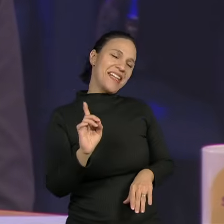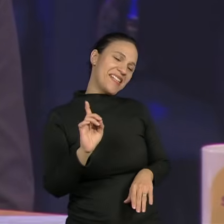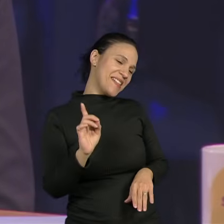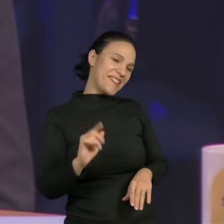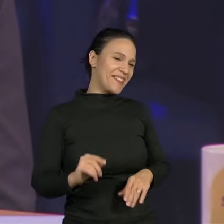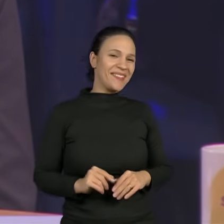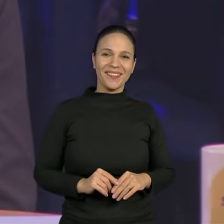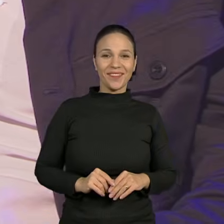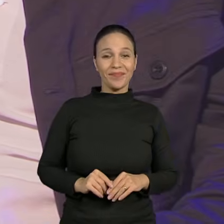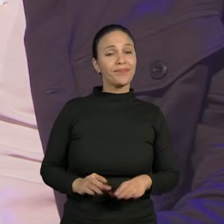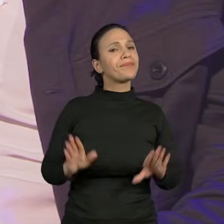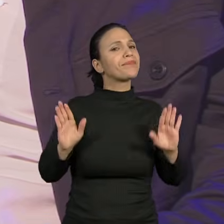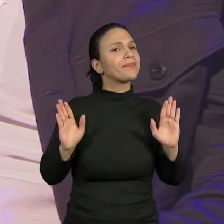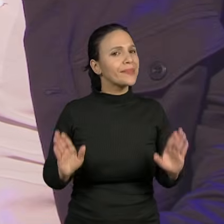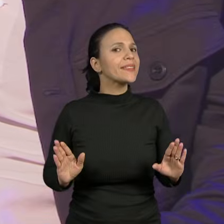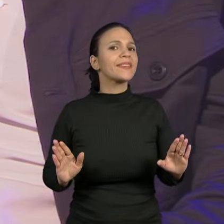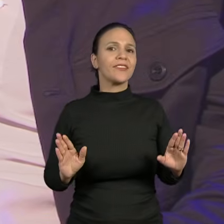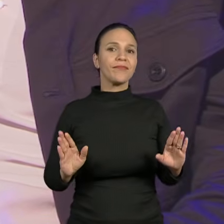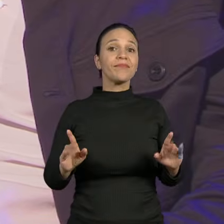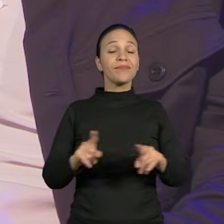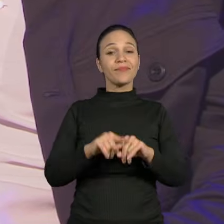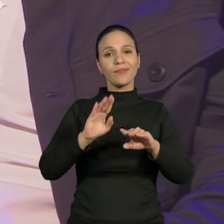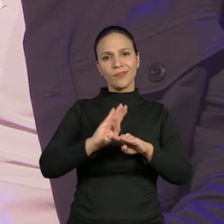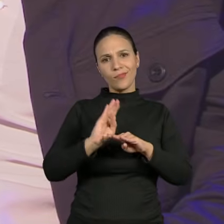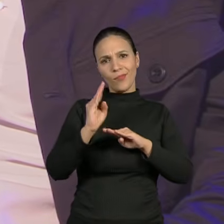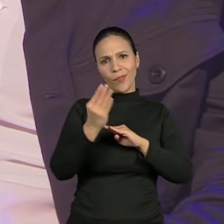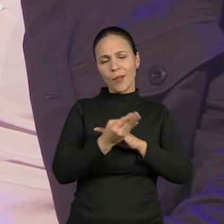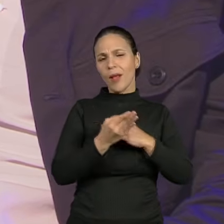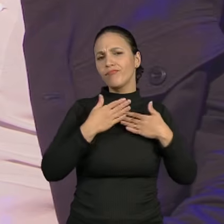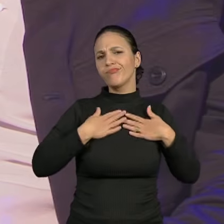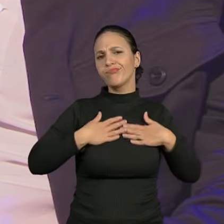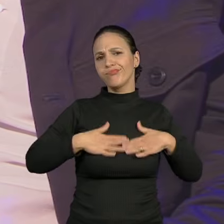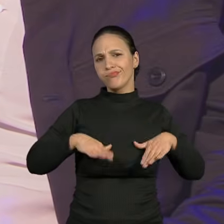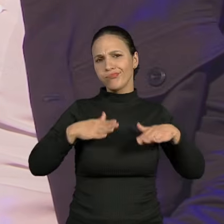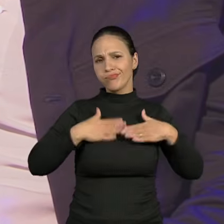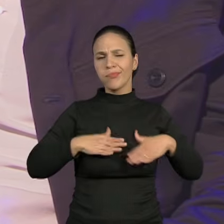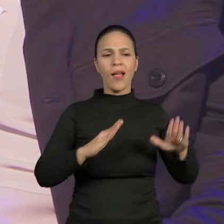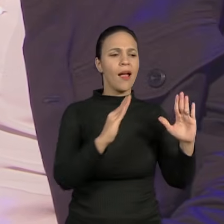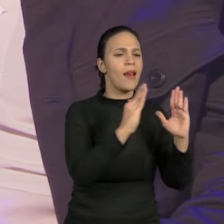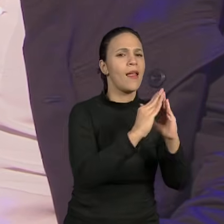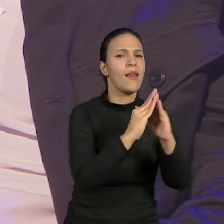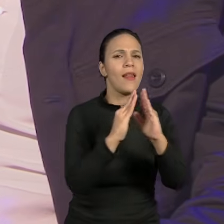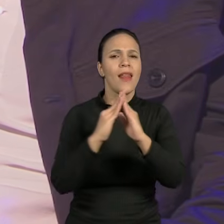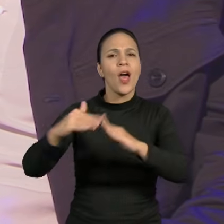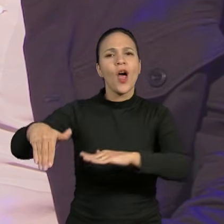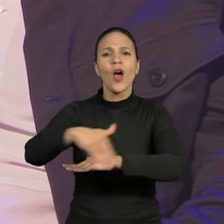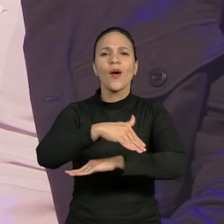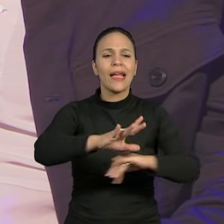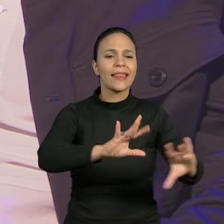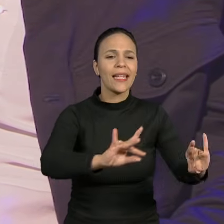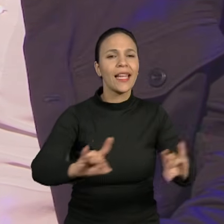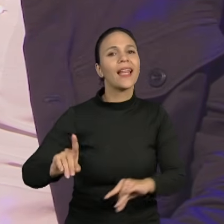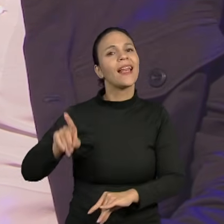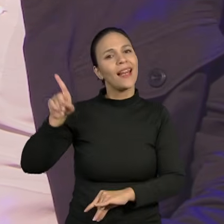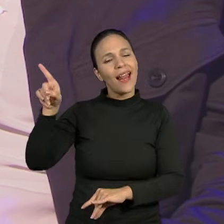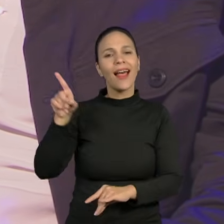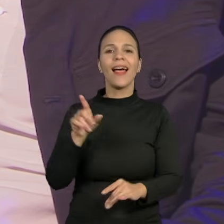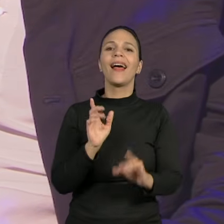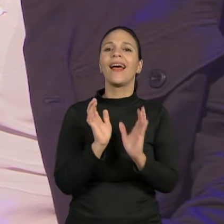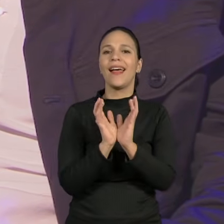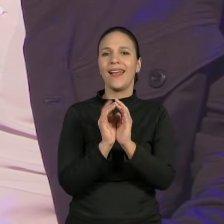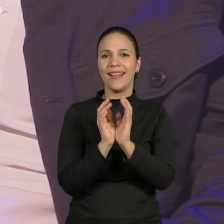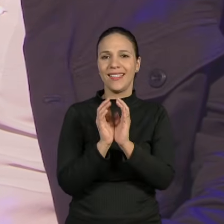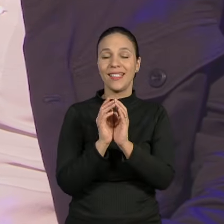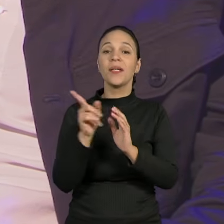é. Mas foi num bairro muito tranquilo, cheio de casas, com rua de barro lá no Recife, bairro